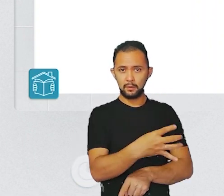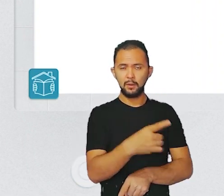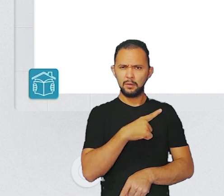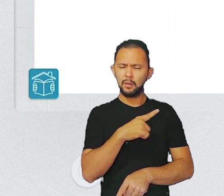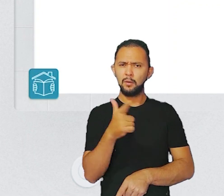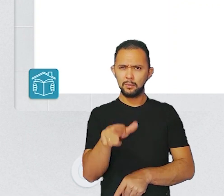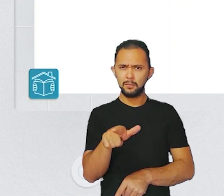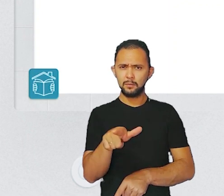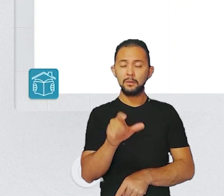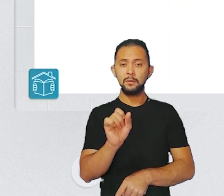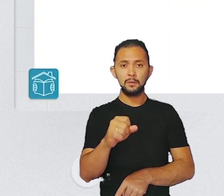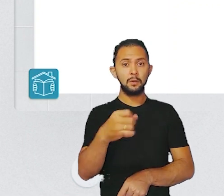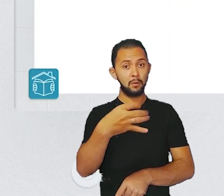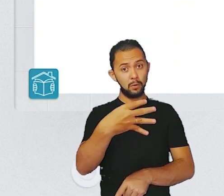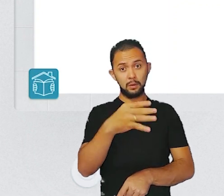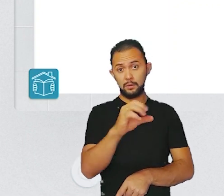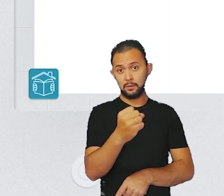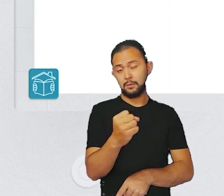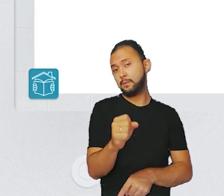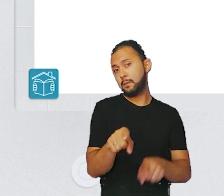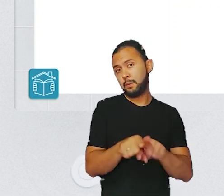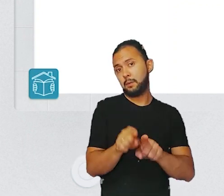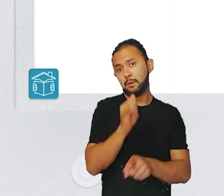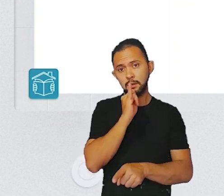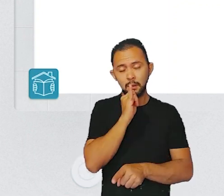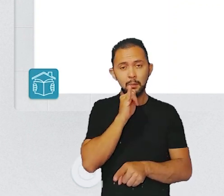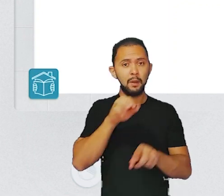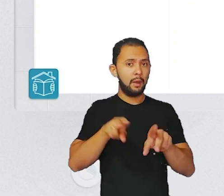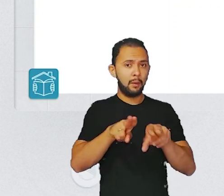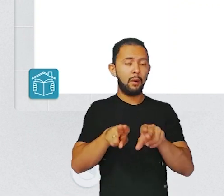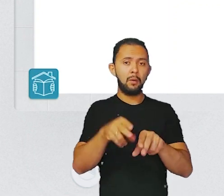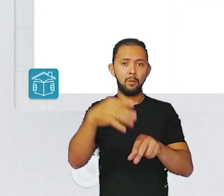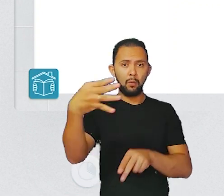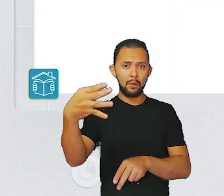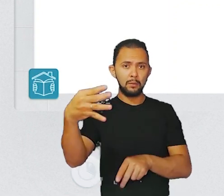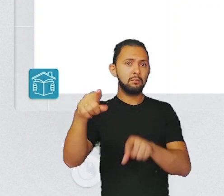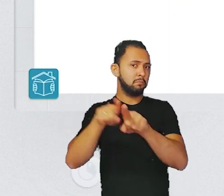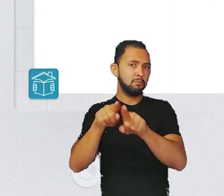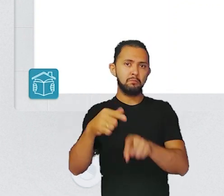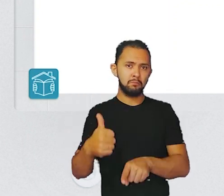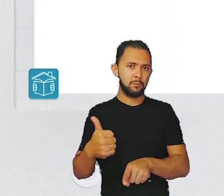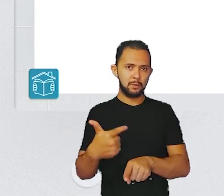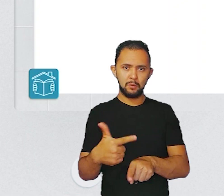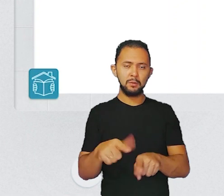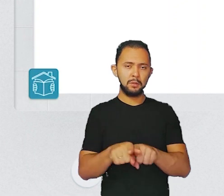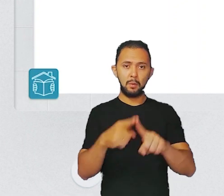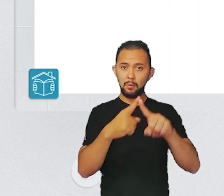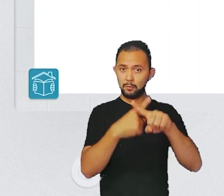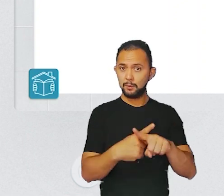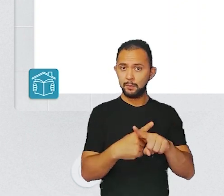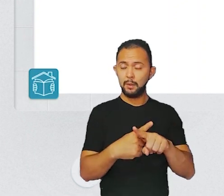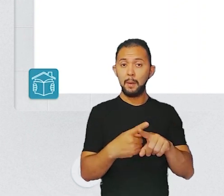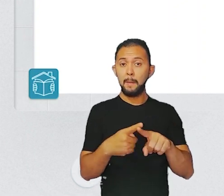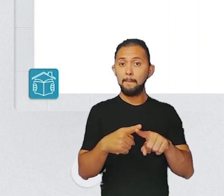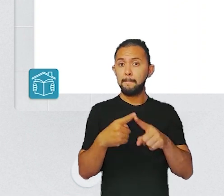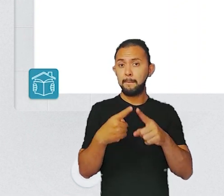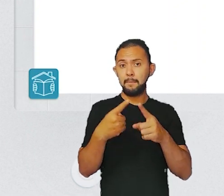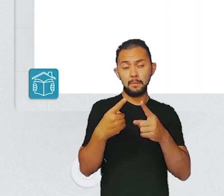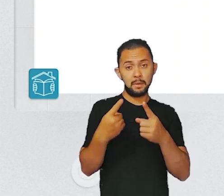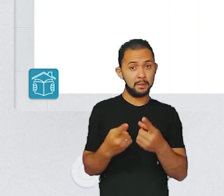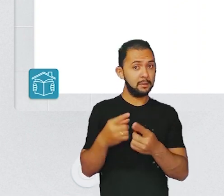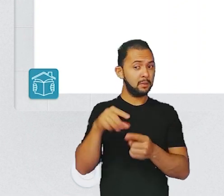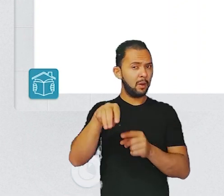outro? Tem. 48, por exemplo, também é um múltiplo de 4 e é um múltiplo de 12. Agora, o que a gente quer quando a gente